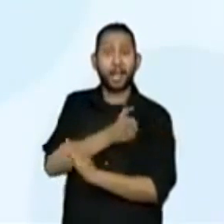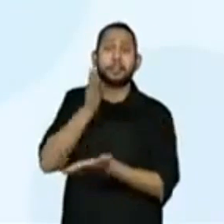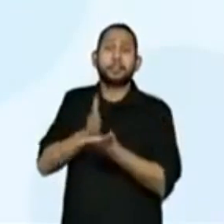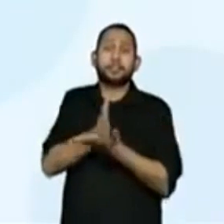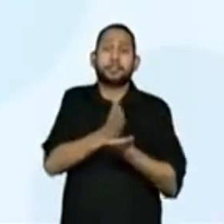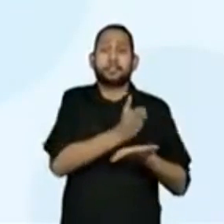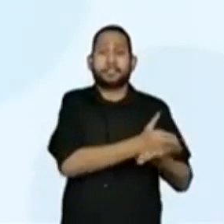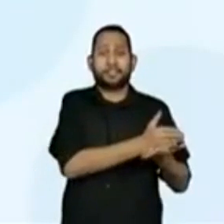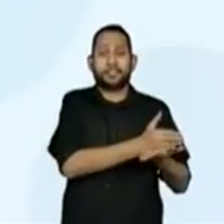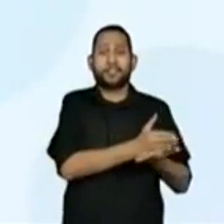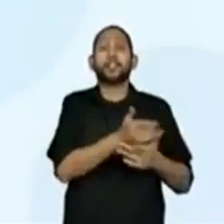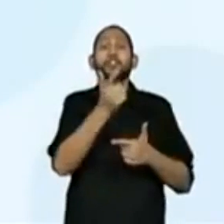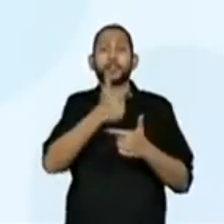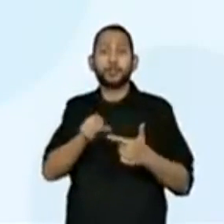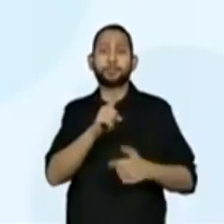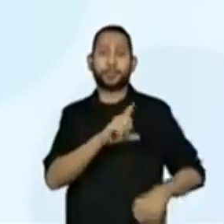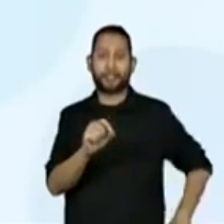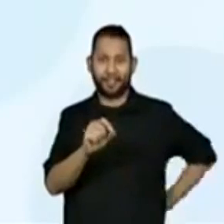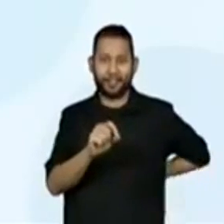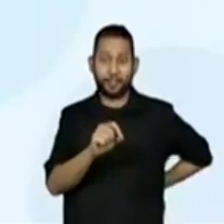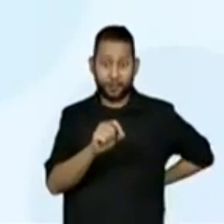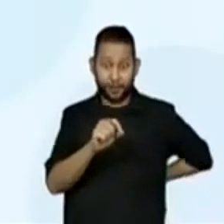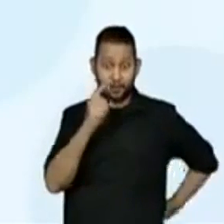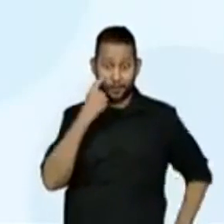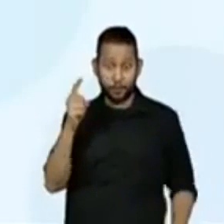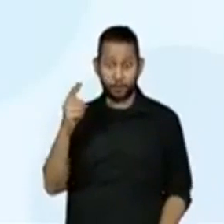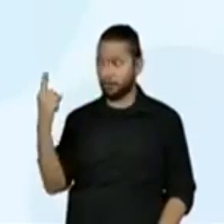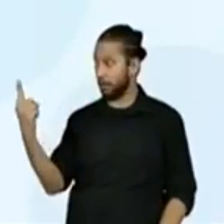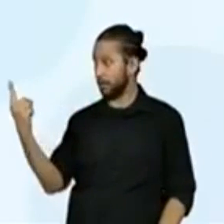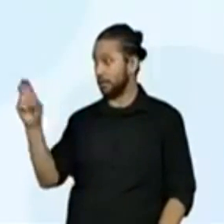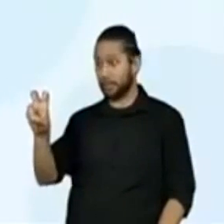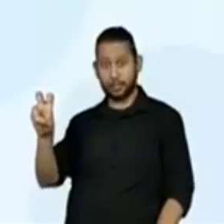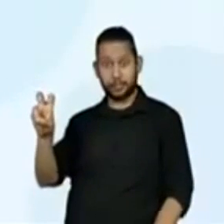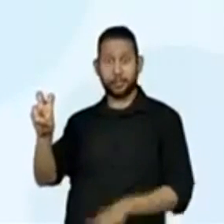15 inteiros, vírgula